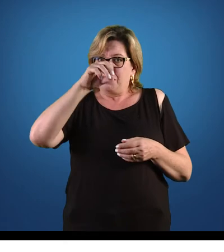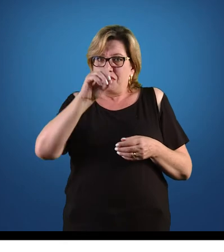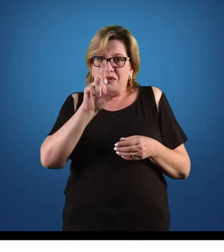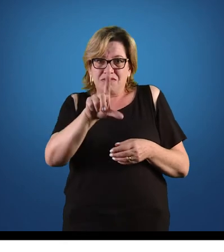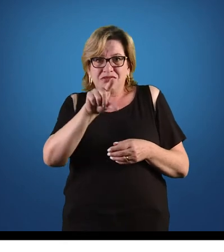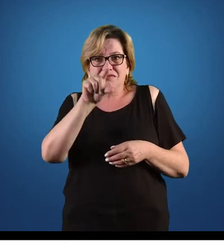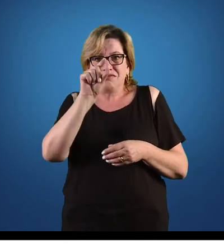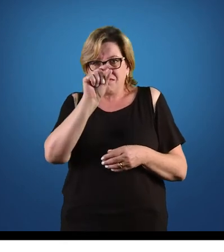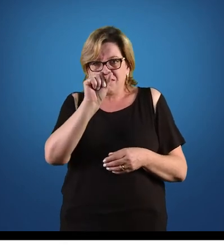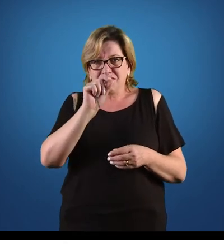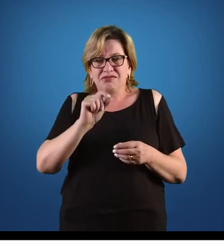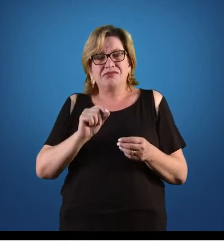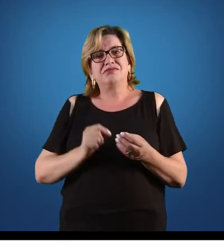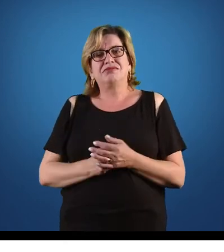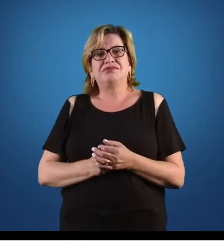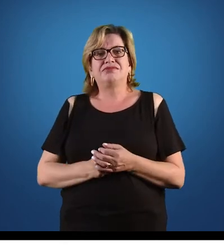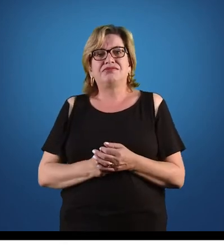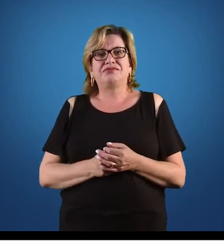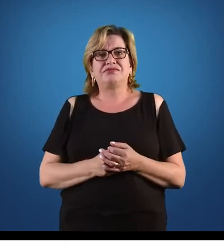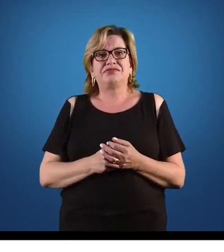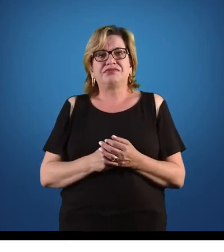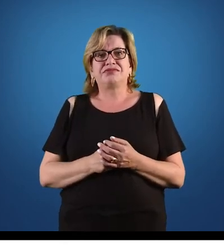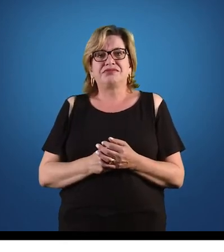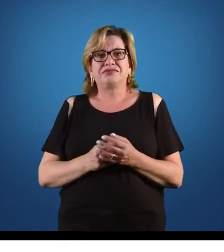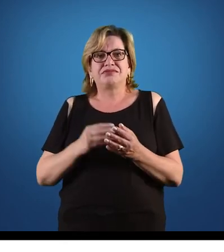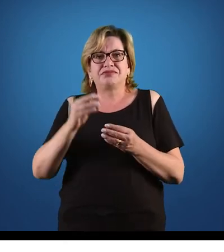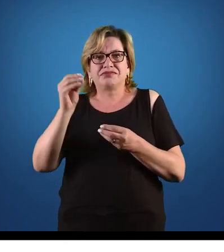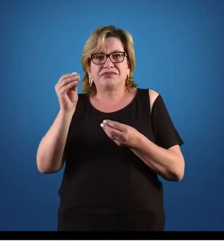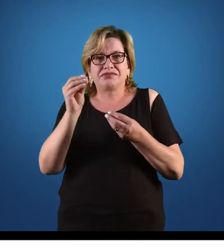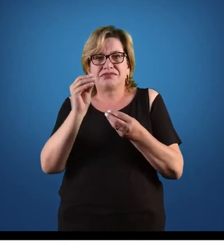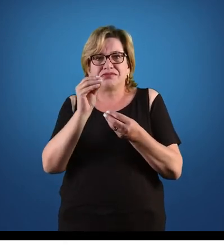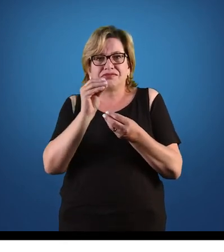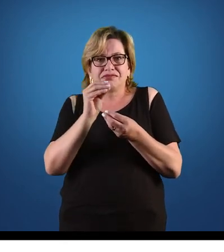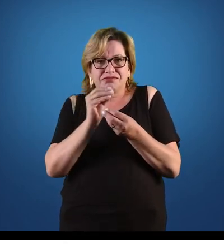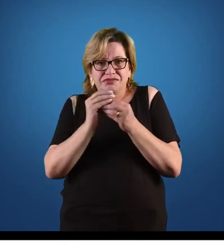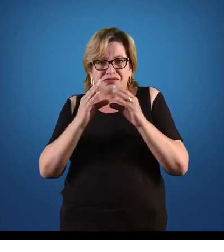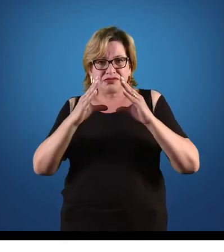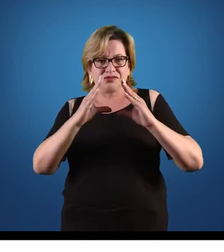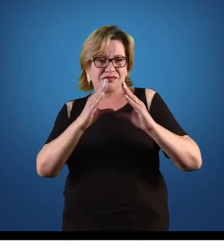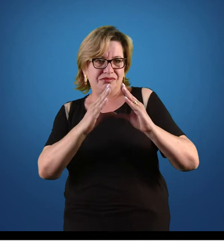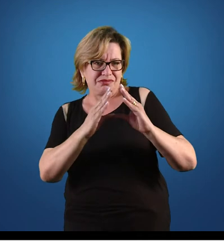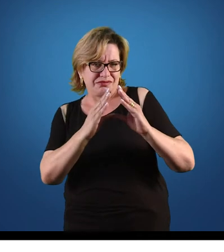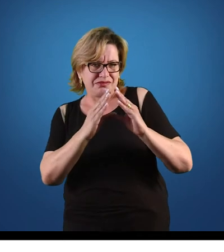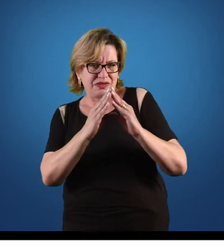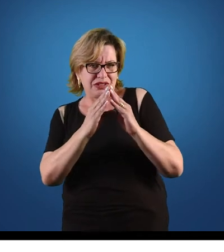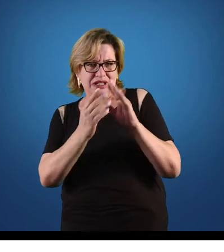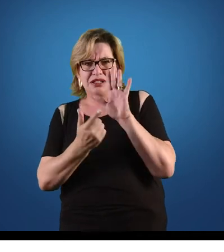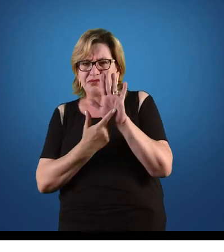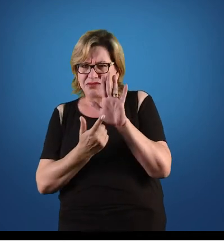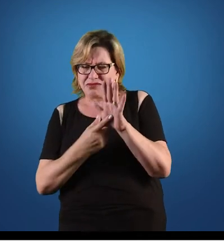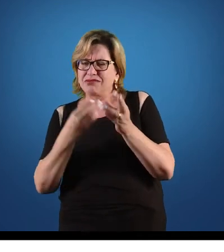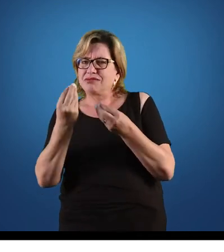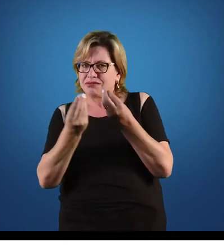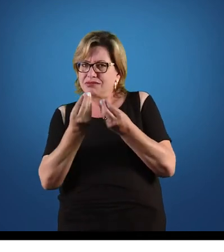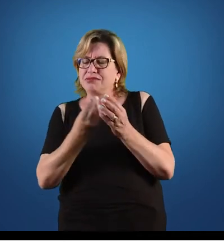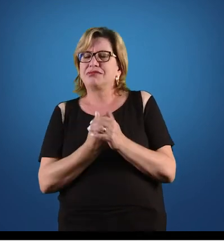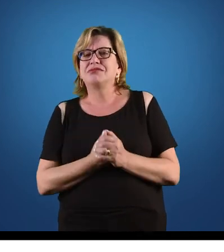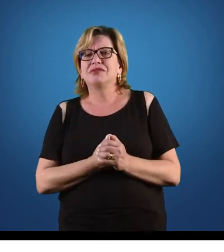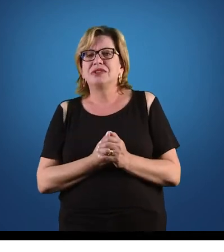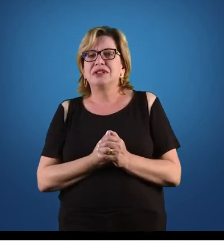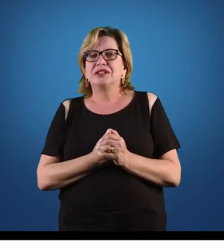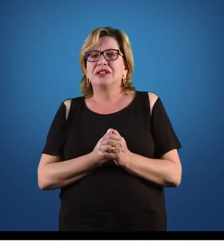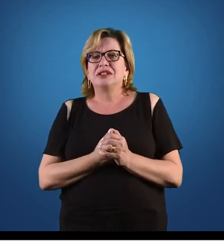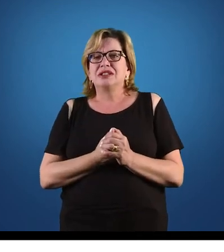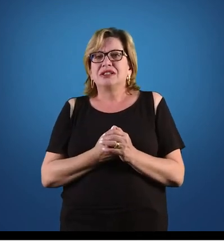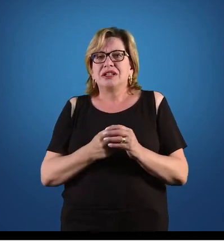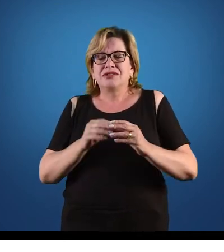um deles. Você vai colocar a pirâmide na posição que ele sugere, e daí você